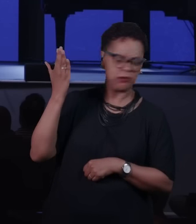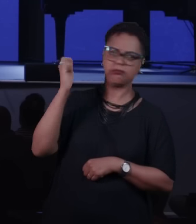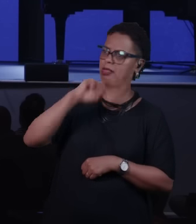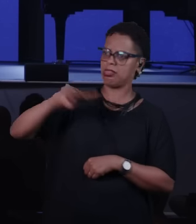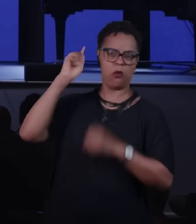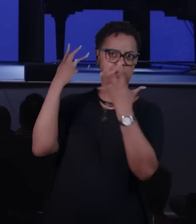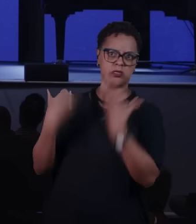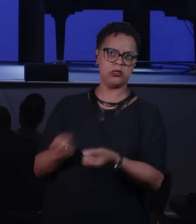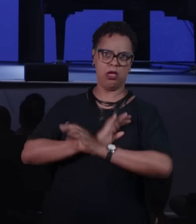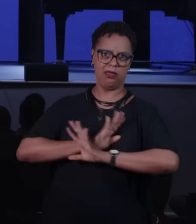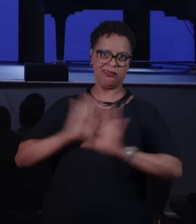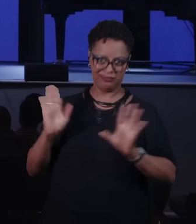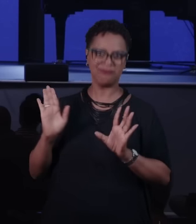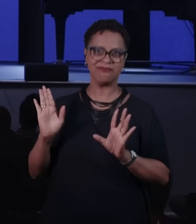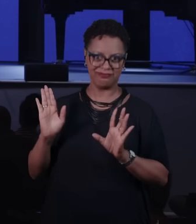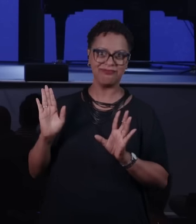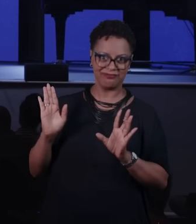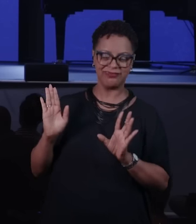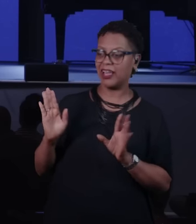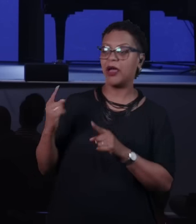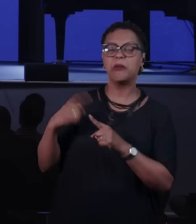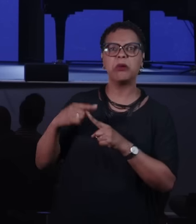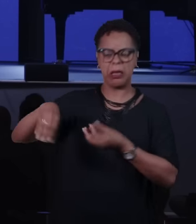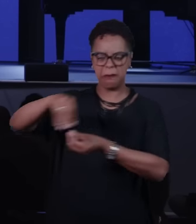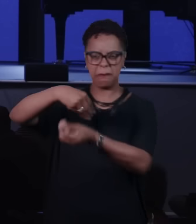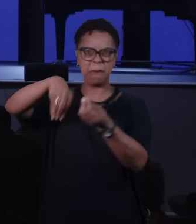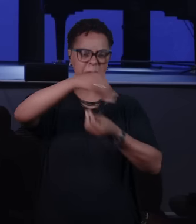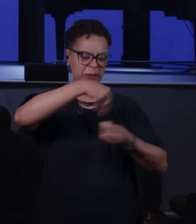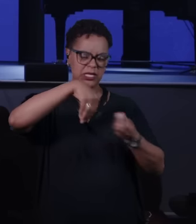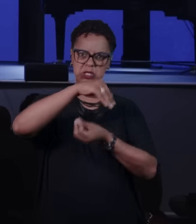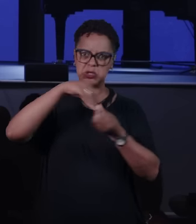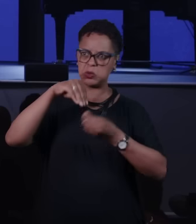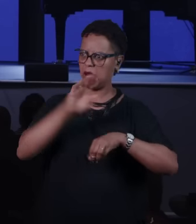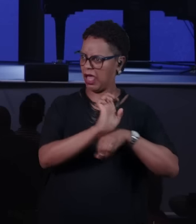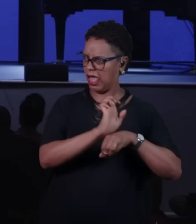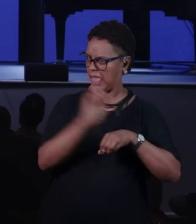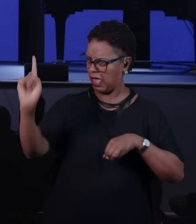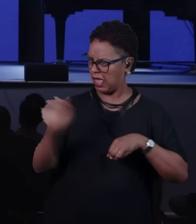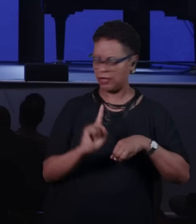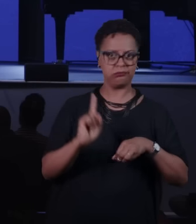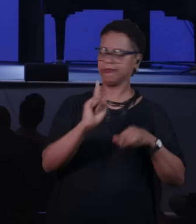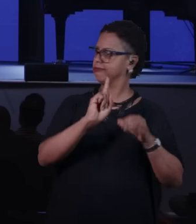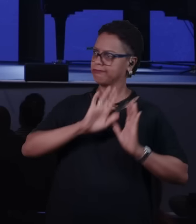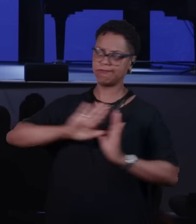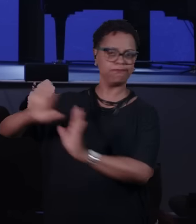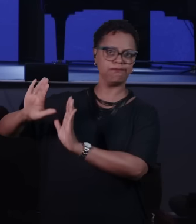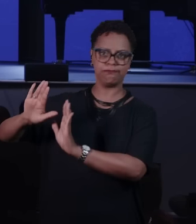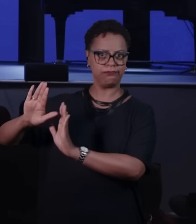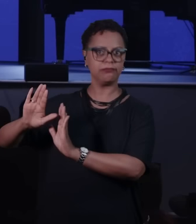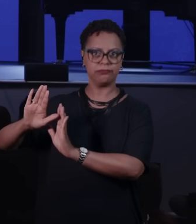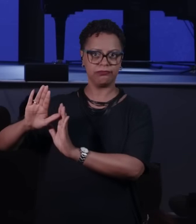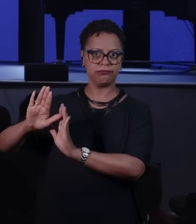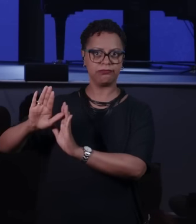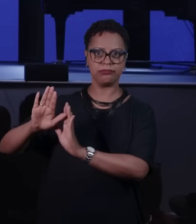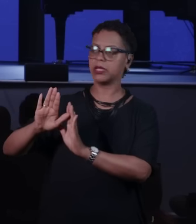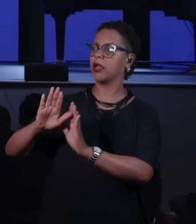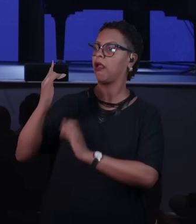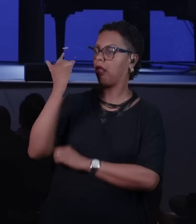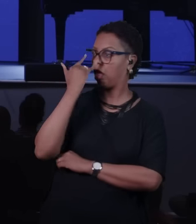que compromise, né, que se misturavam, que cediam à